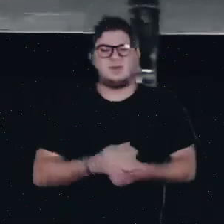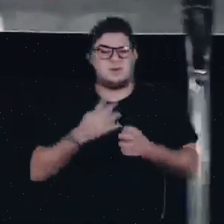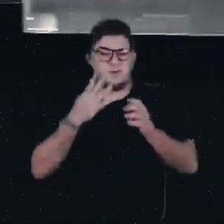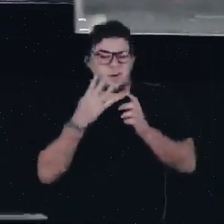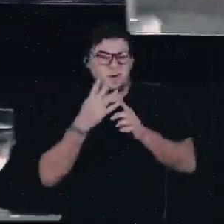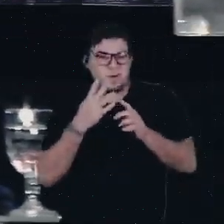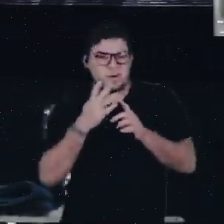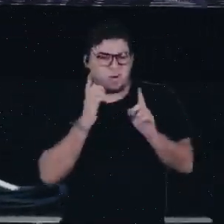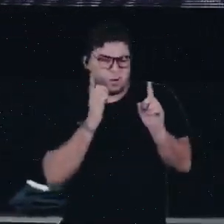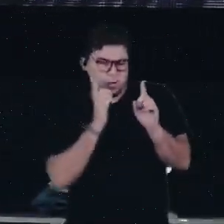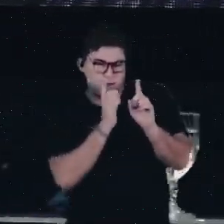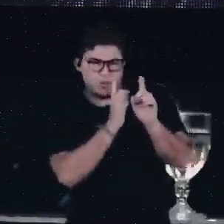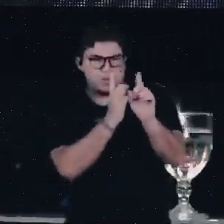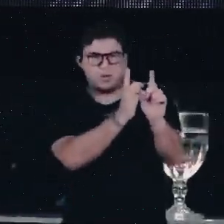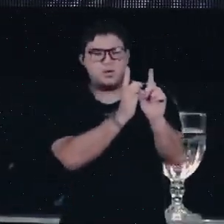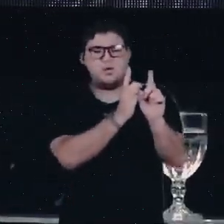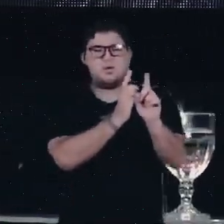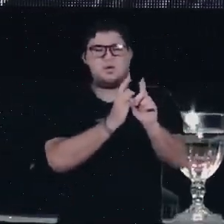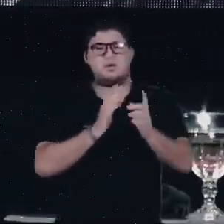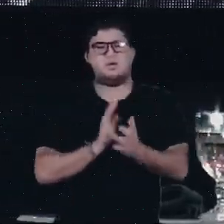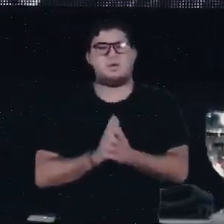Uau! Well done!